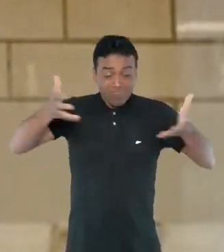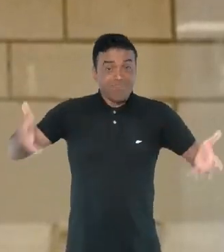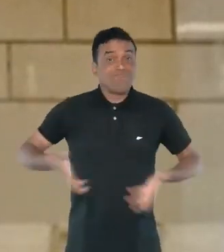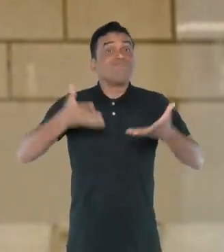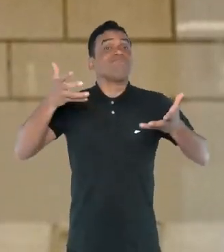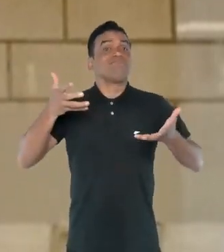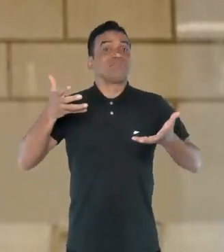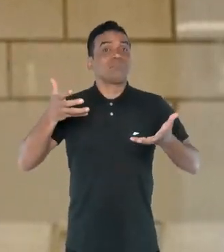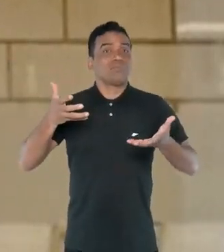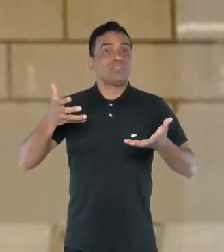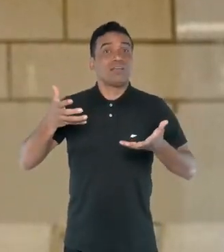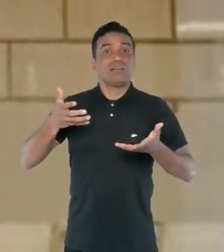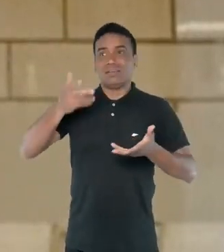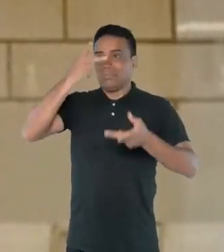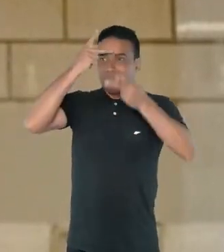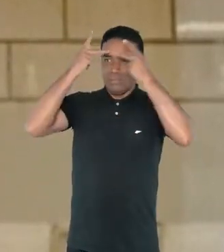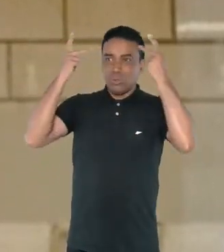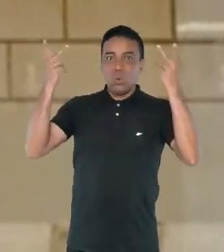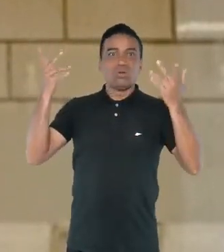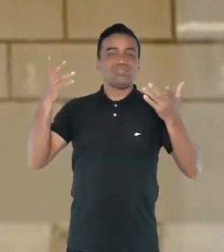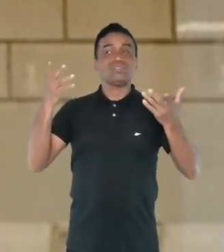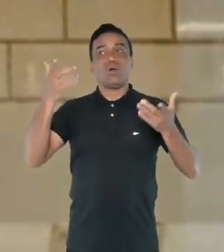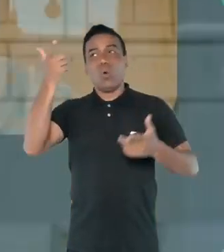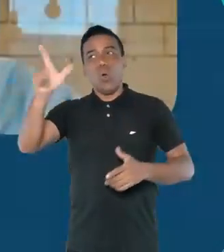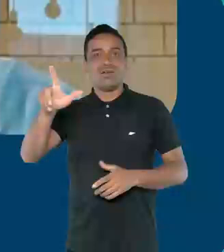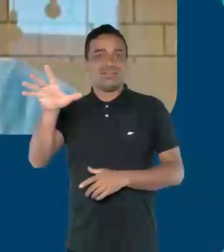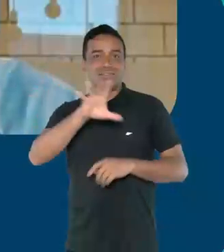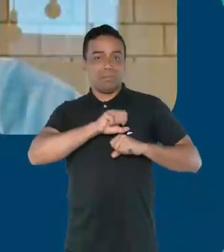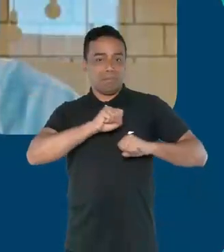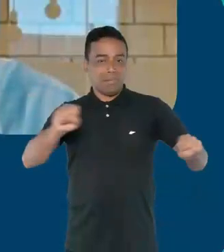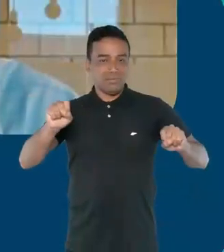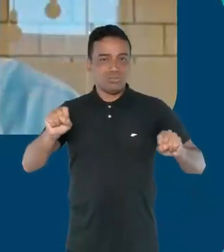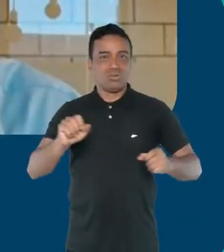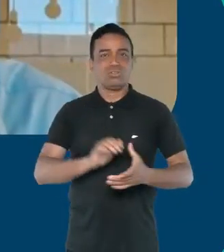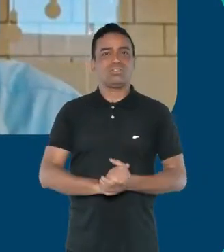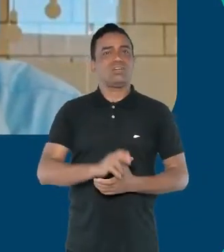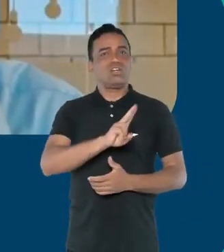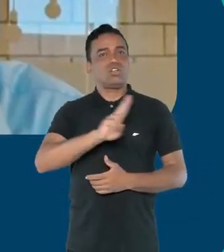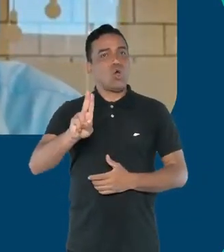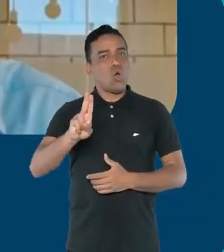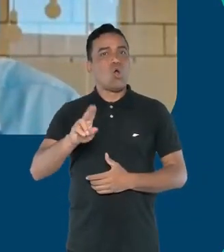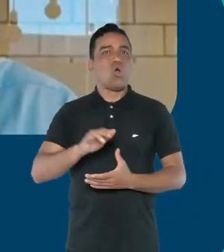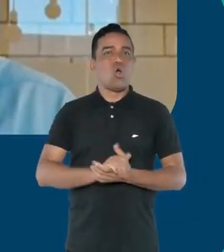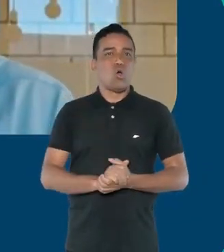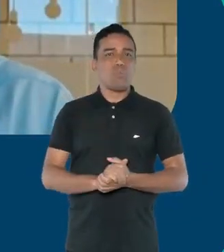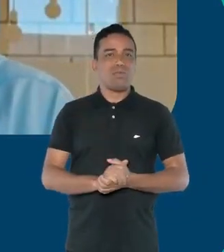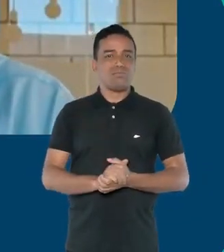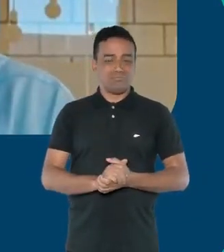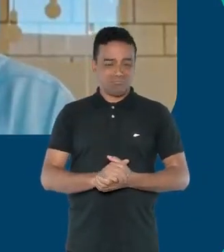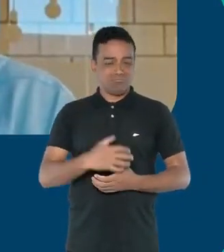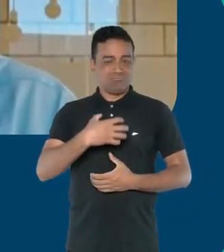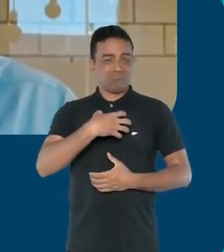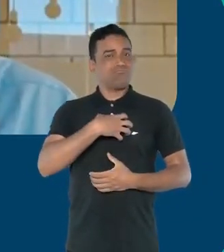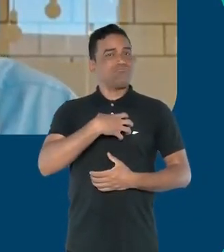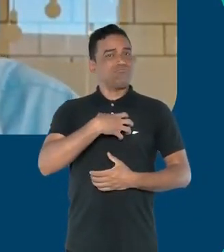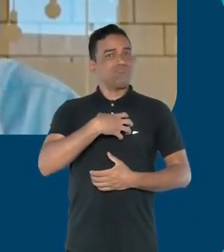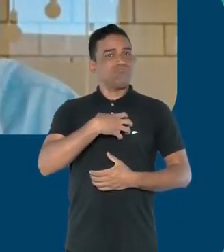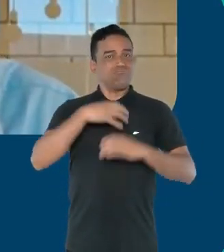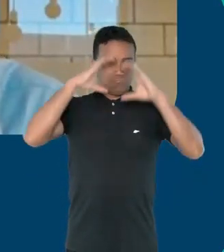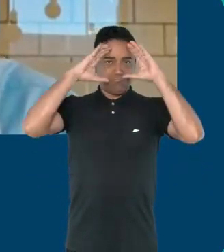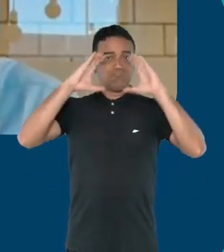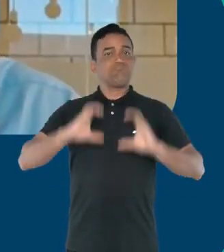motivadoras, inclusive, das outras paixões. Ele vai falar, né, o nosso nome, o nosso caráter, eles são de